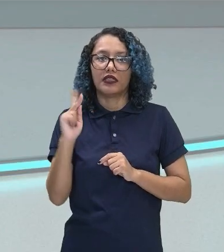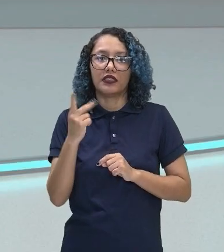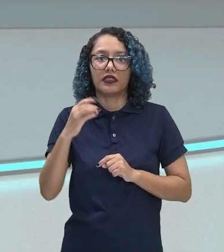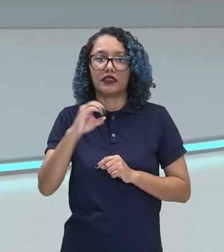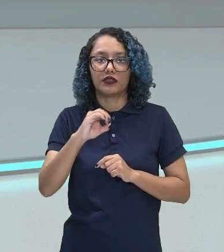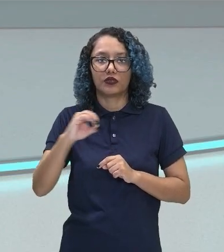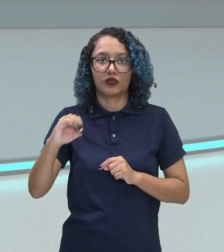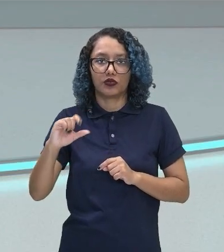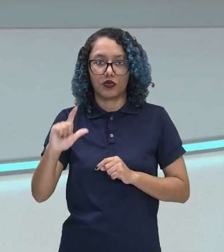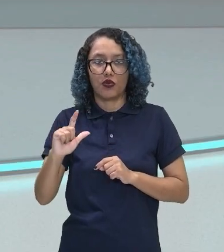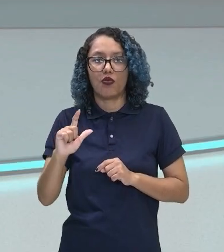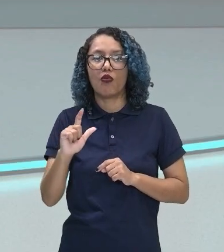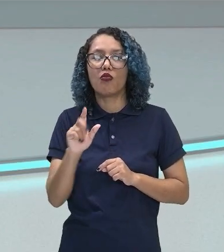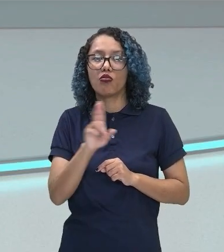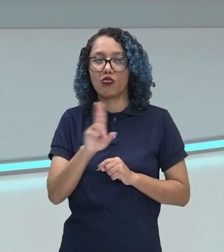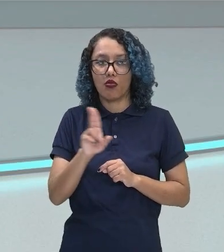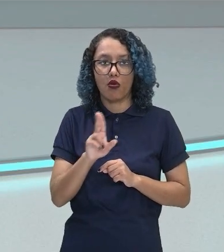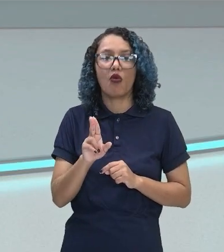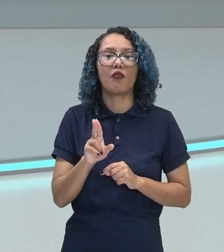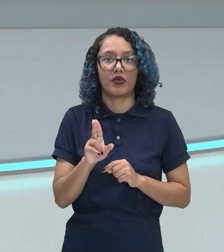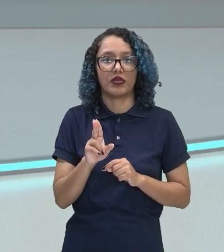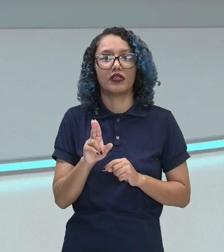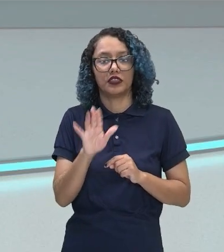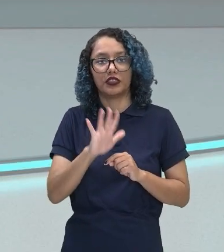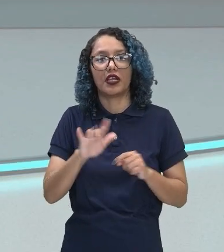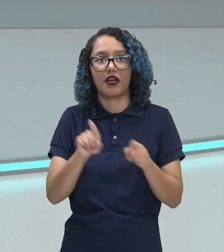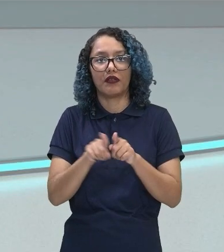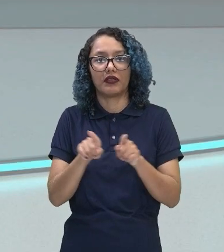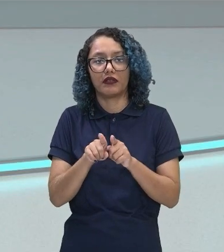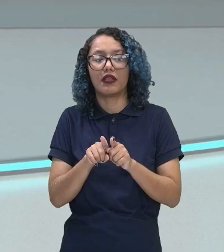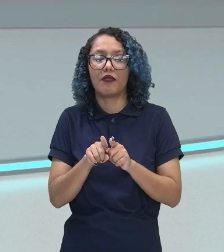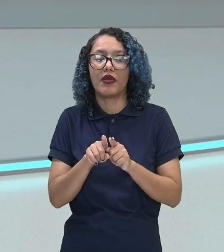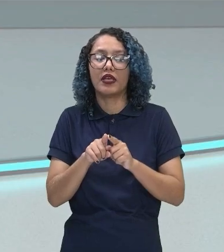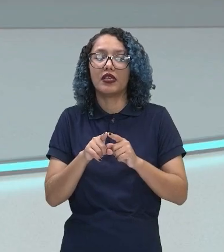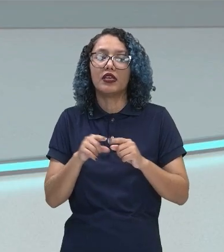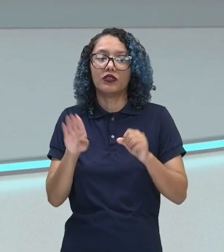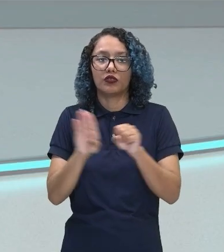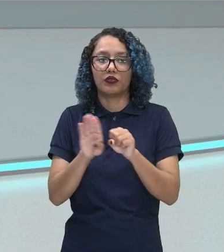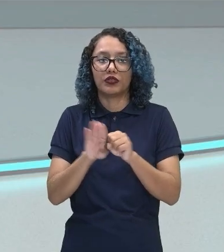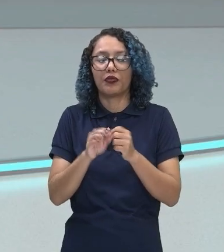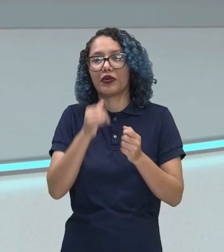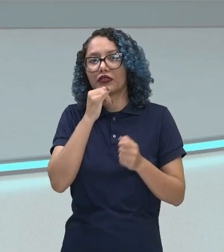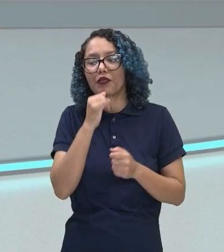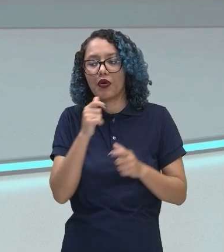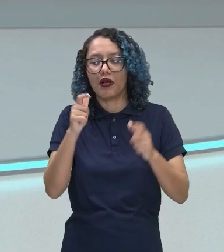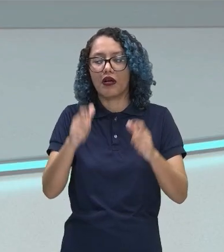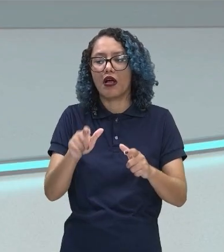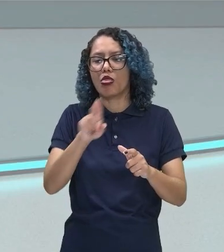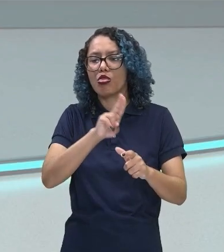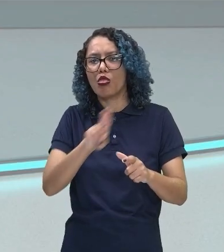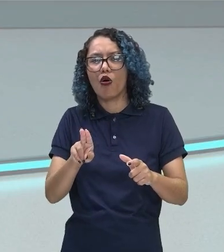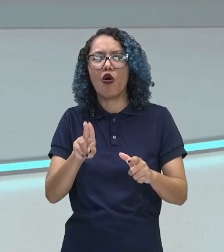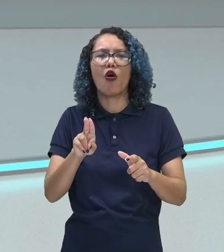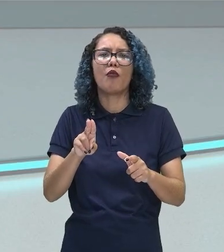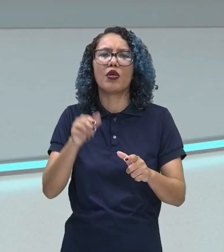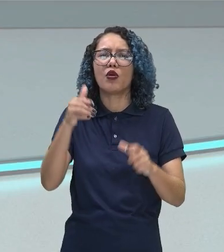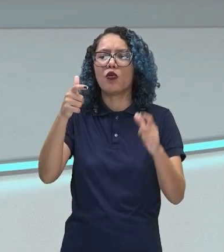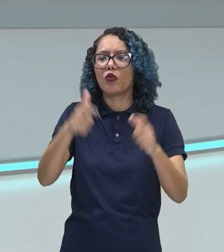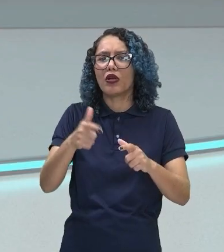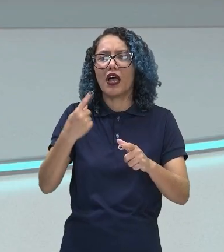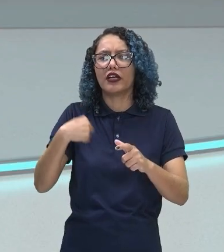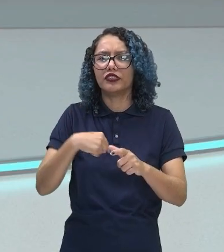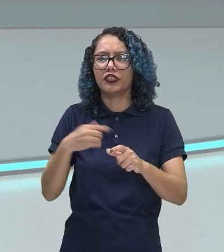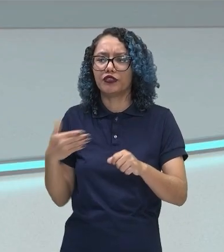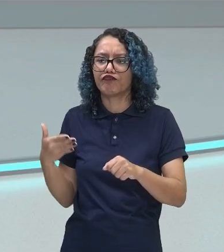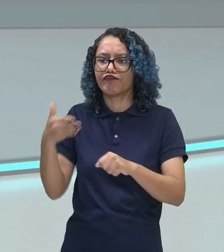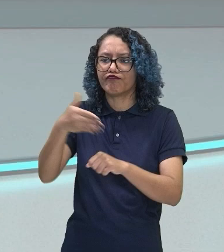mais geral, mas também é um substantivo. Como é que é o nome daquele local onde nós vamos para estudar? Escola, em